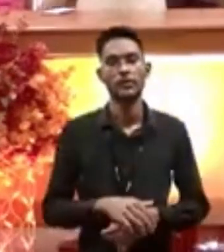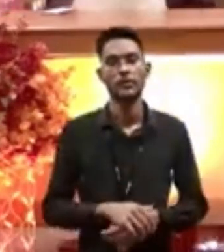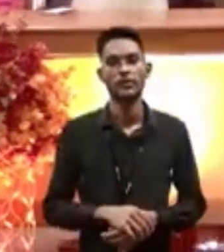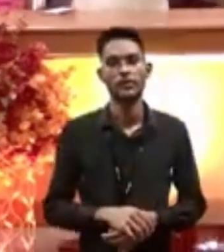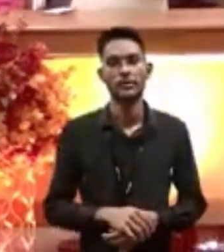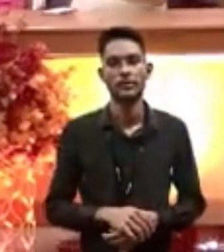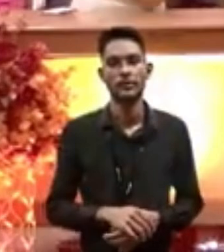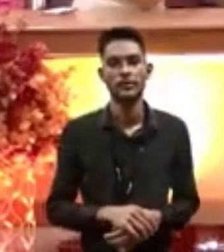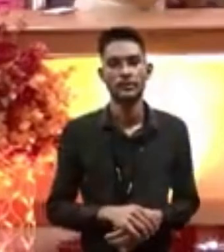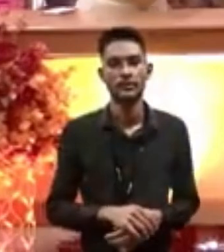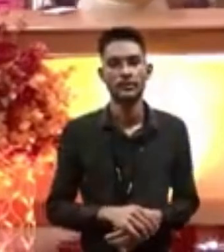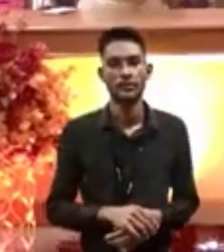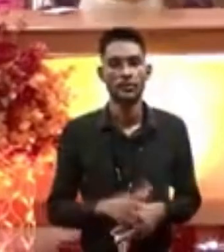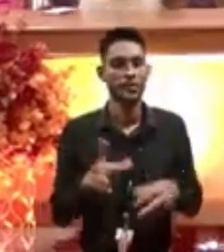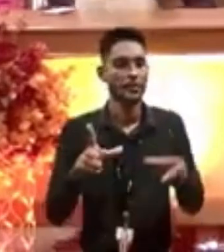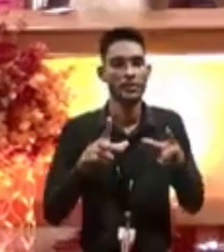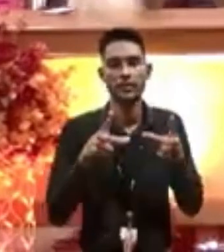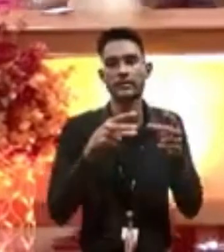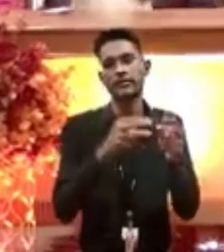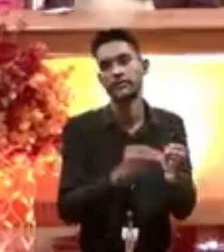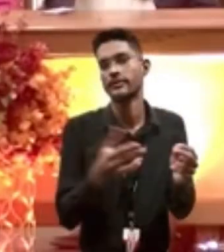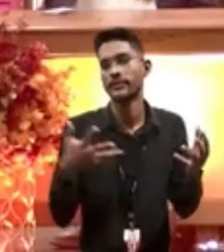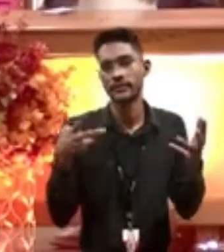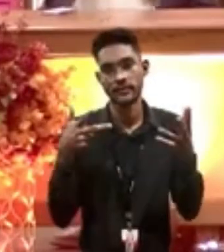Eles merecem ou não merecem?